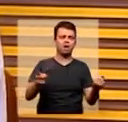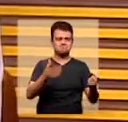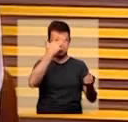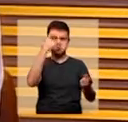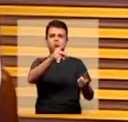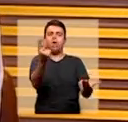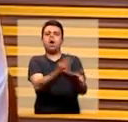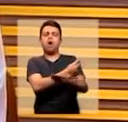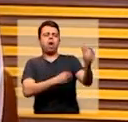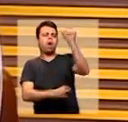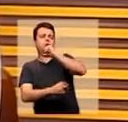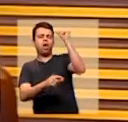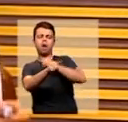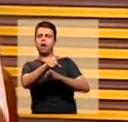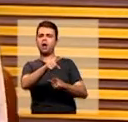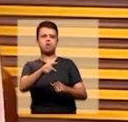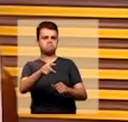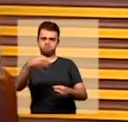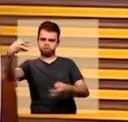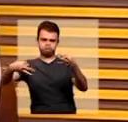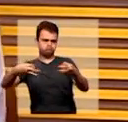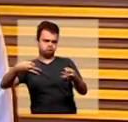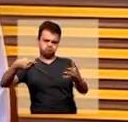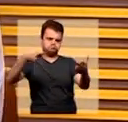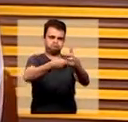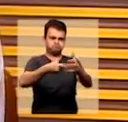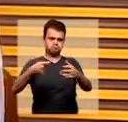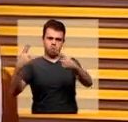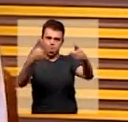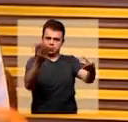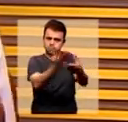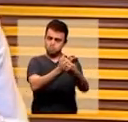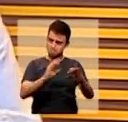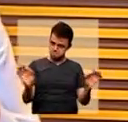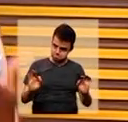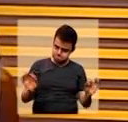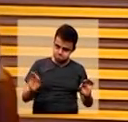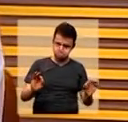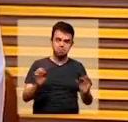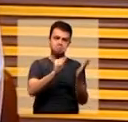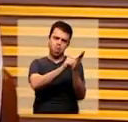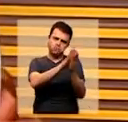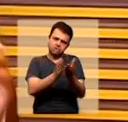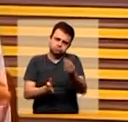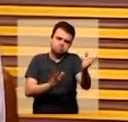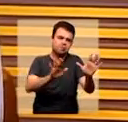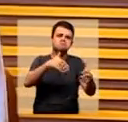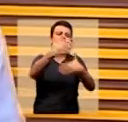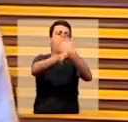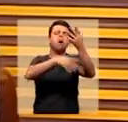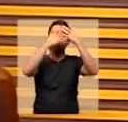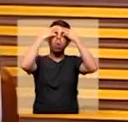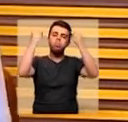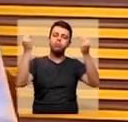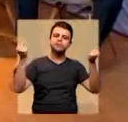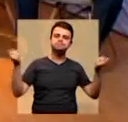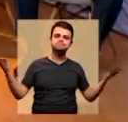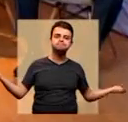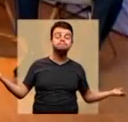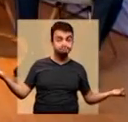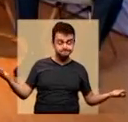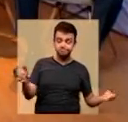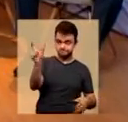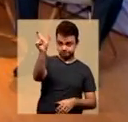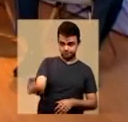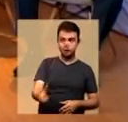foram penalizados ou foram autuados ali só no momento do acidente e depois a história é esquecida. E eu queria conversar com o doutor